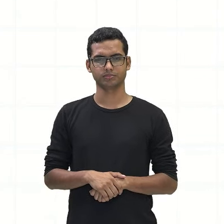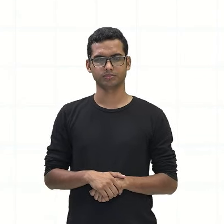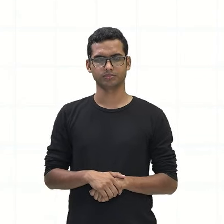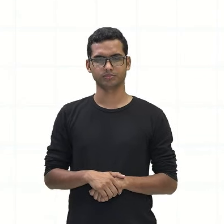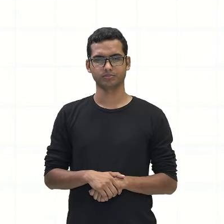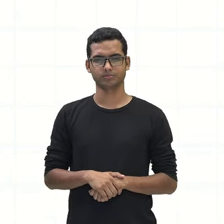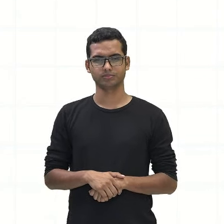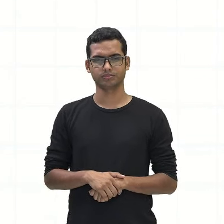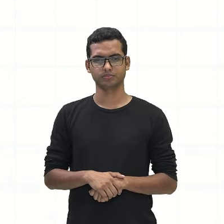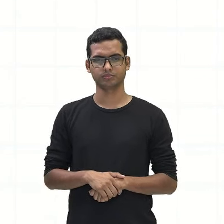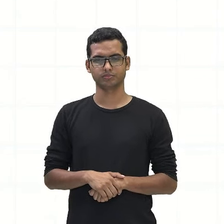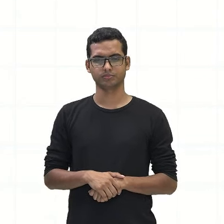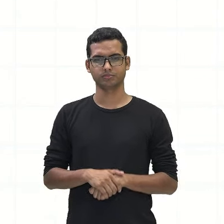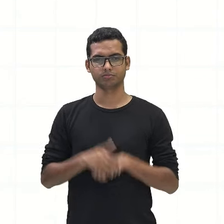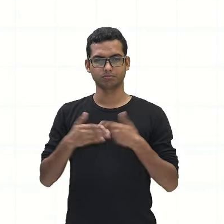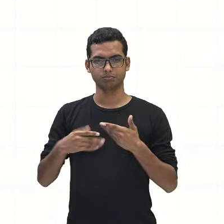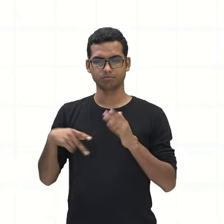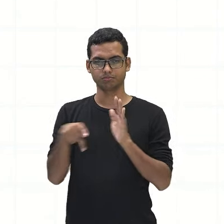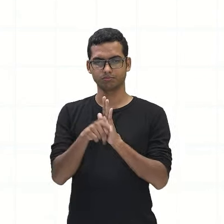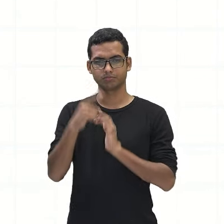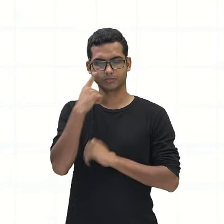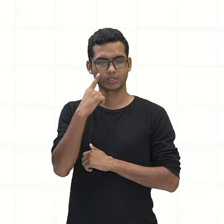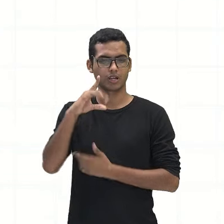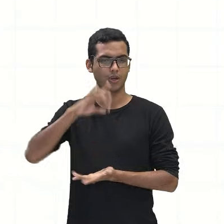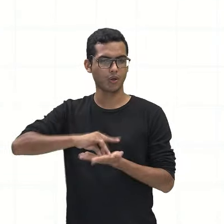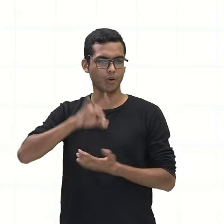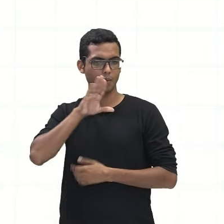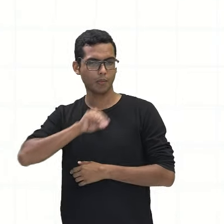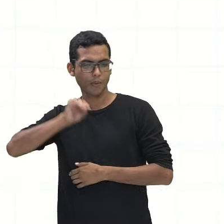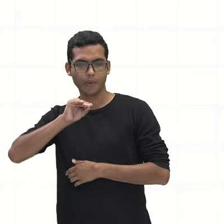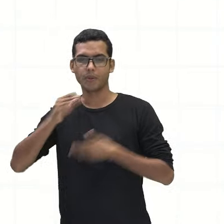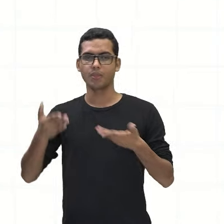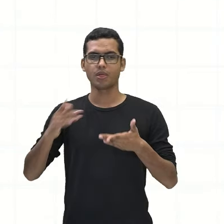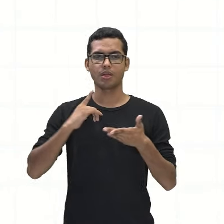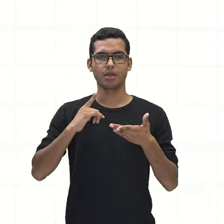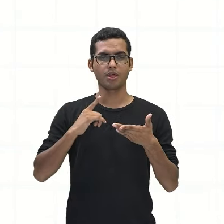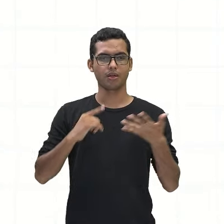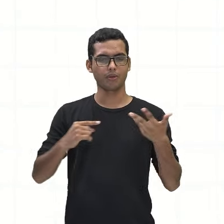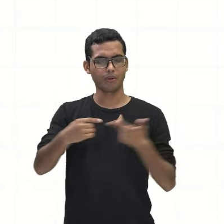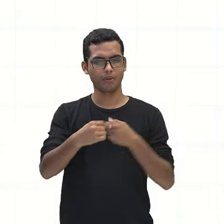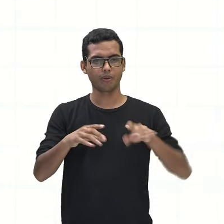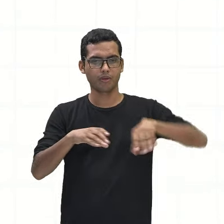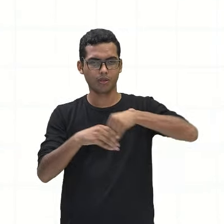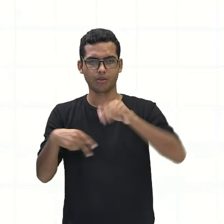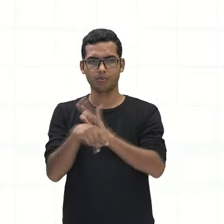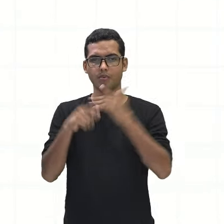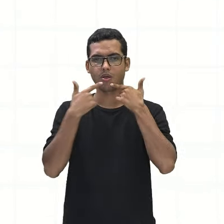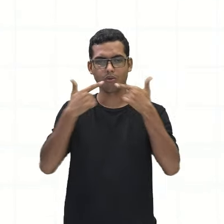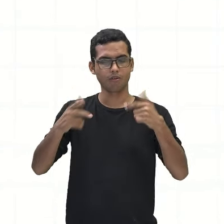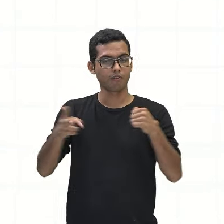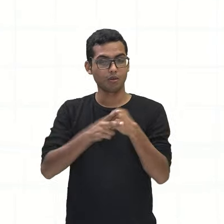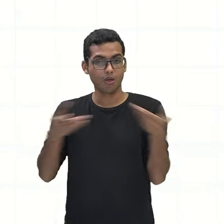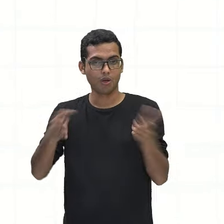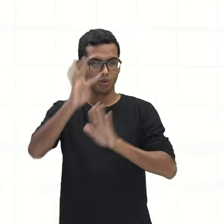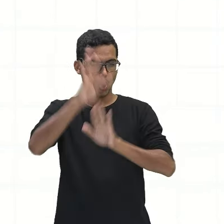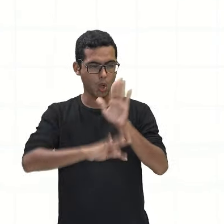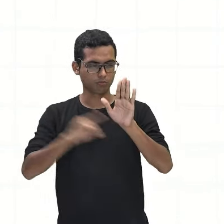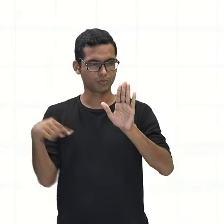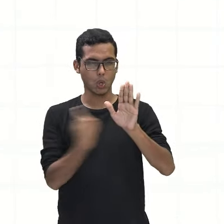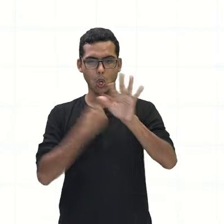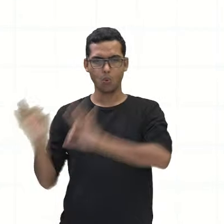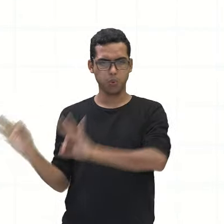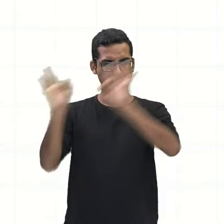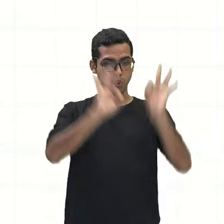faladas, ou seja, uma linguagem verbalizada. Tudo isso é linguagem verbal. Temos um texto aqui que vocês vão ler junto comigo